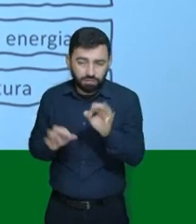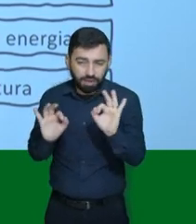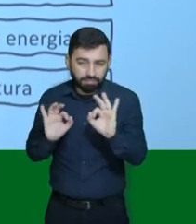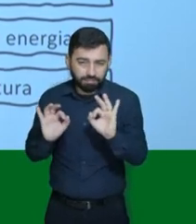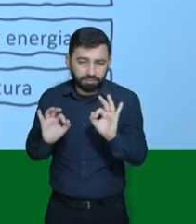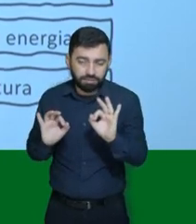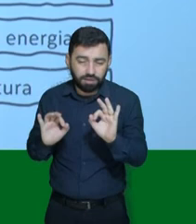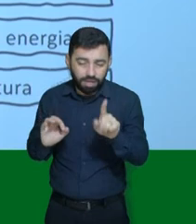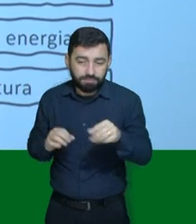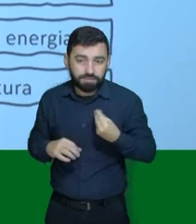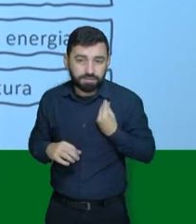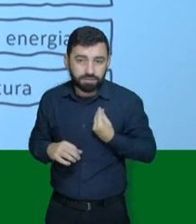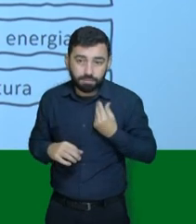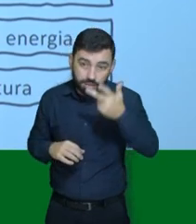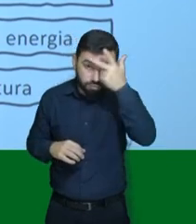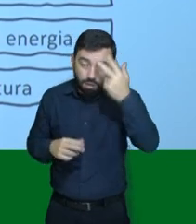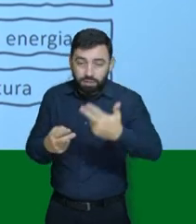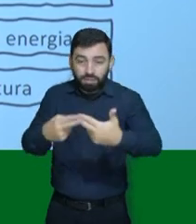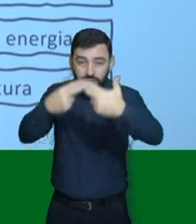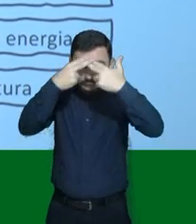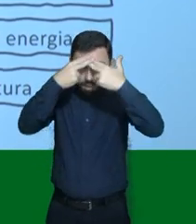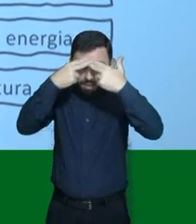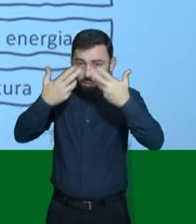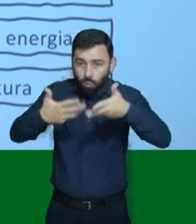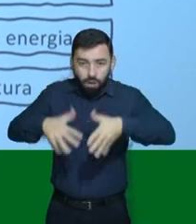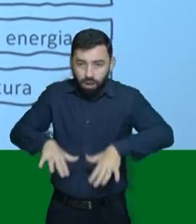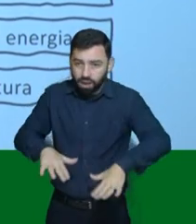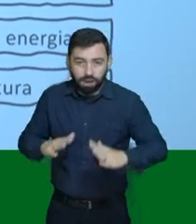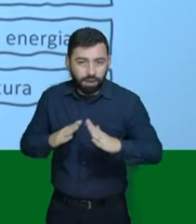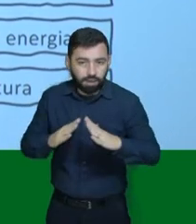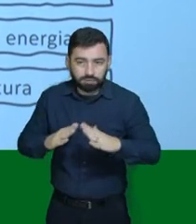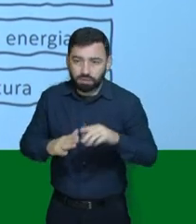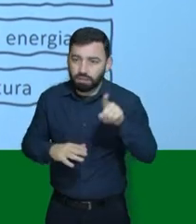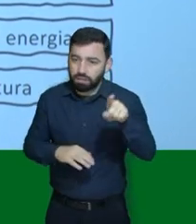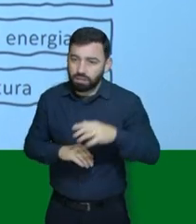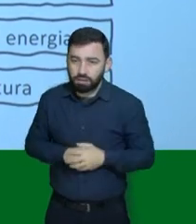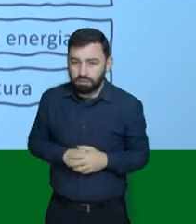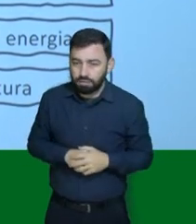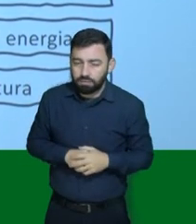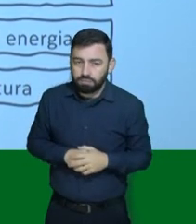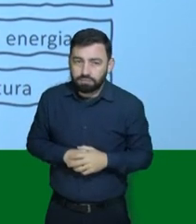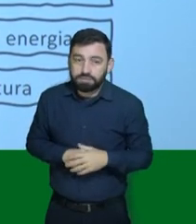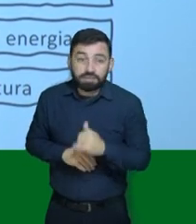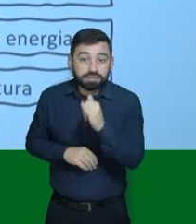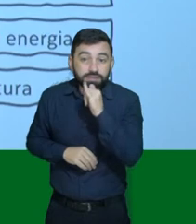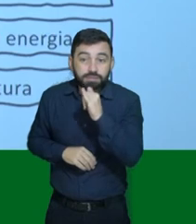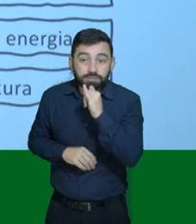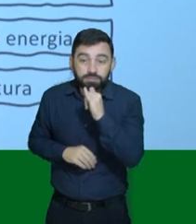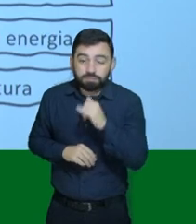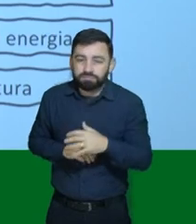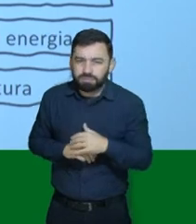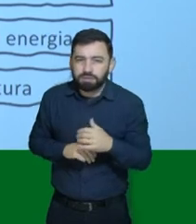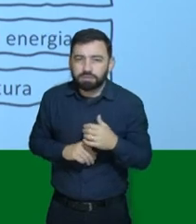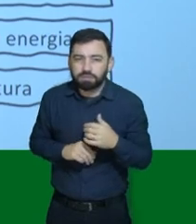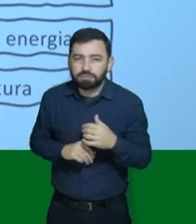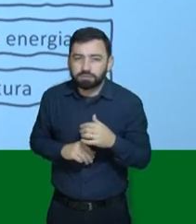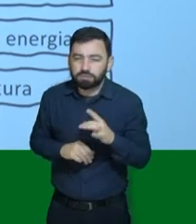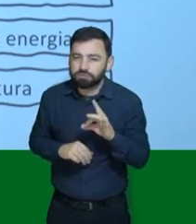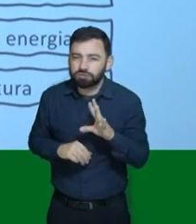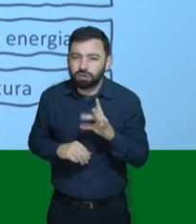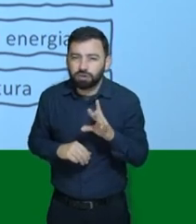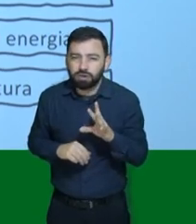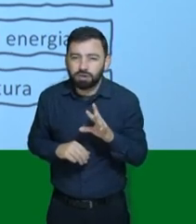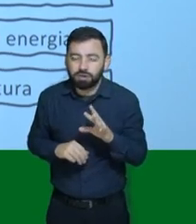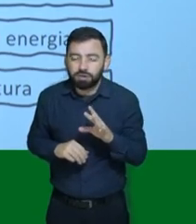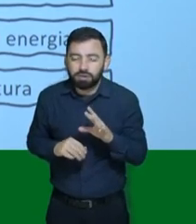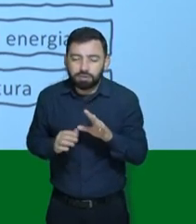dinheiro, né? Porque tem gente traumatizada que não quer nem morar lá. Eu vejo as pessoas dando o exemplo de New Orleans, eu vou dar